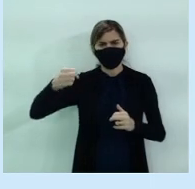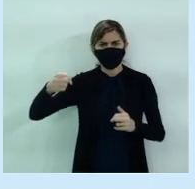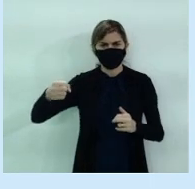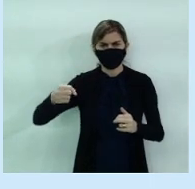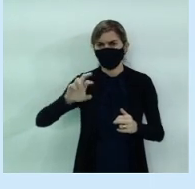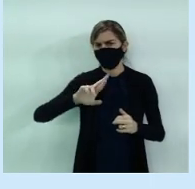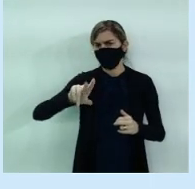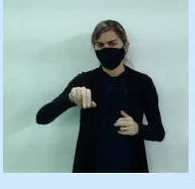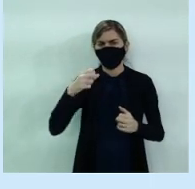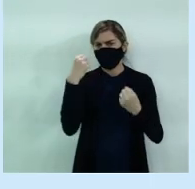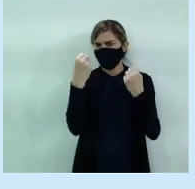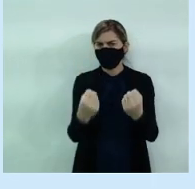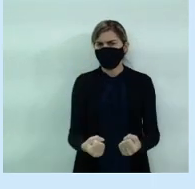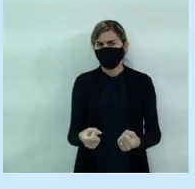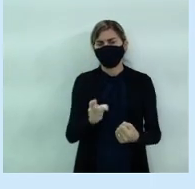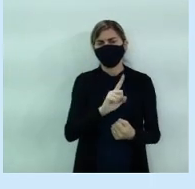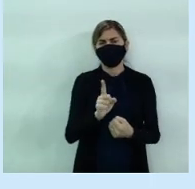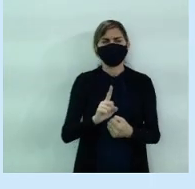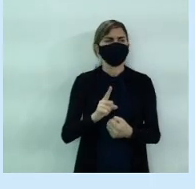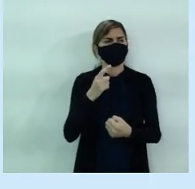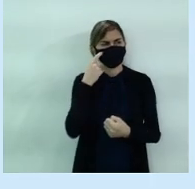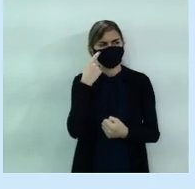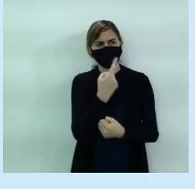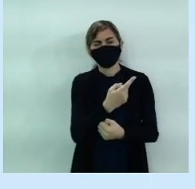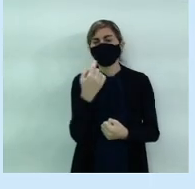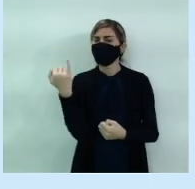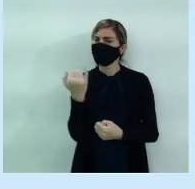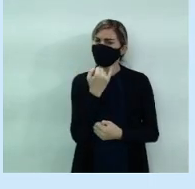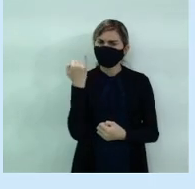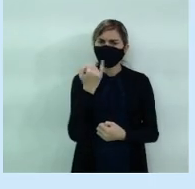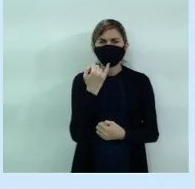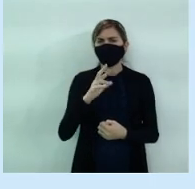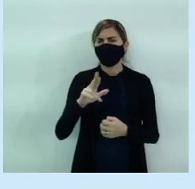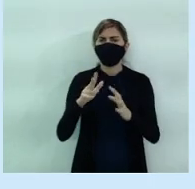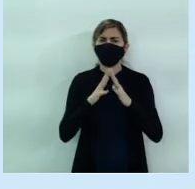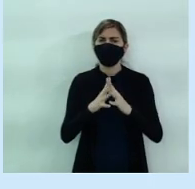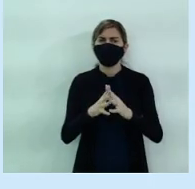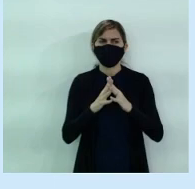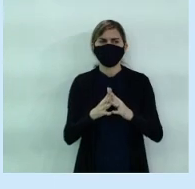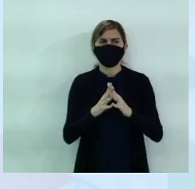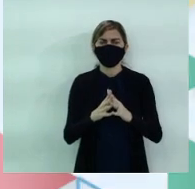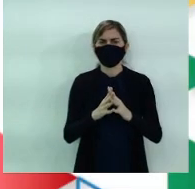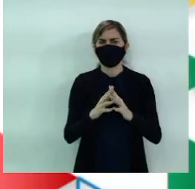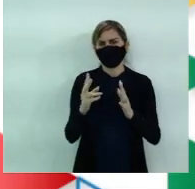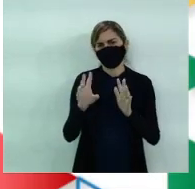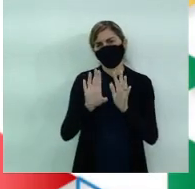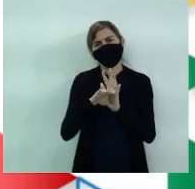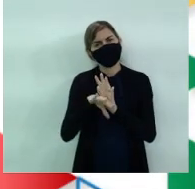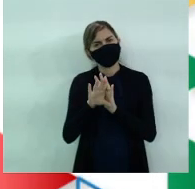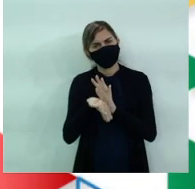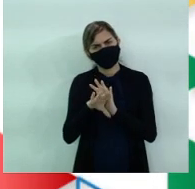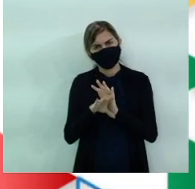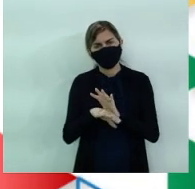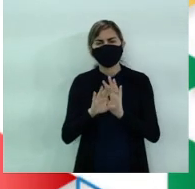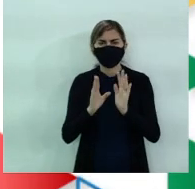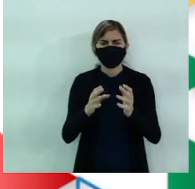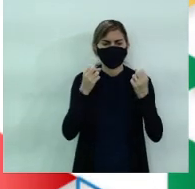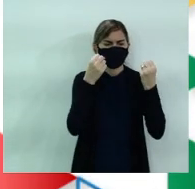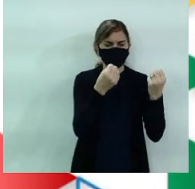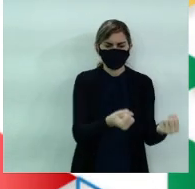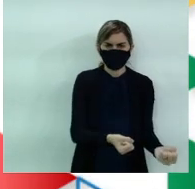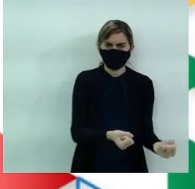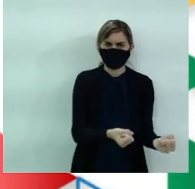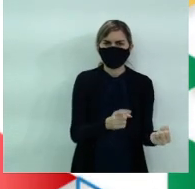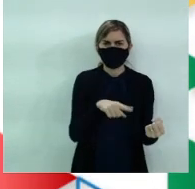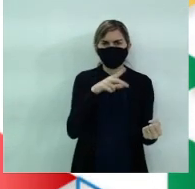ao peso. Tá? E aí o importante não é confundir esses conceitos, já que o peso ele